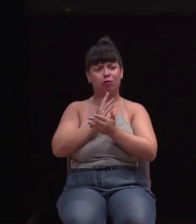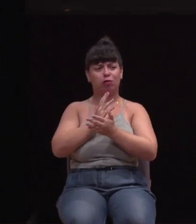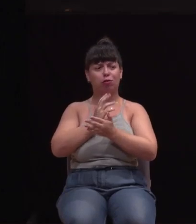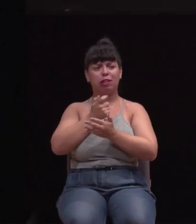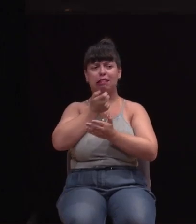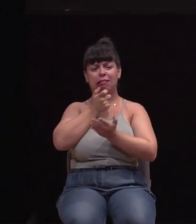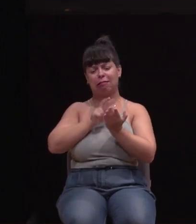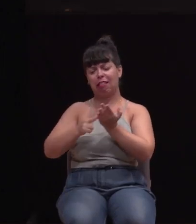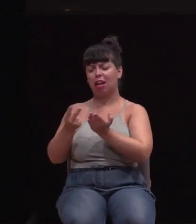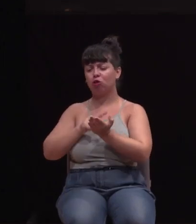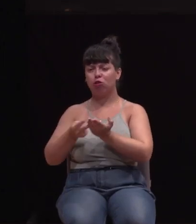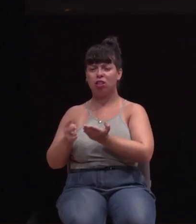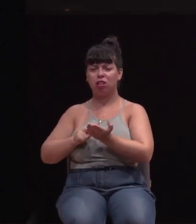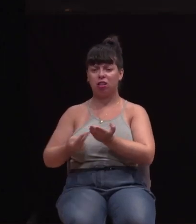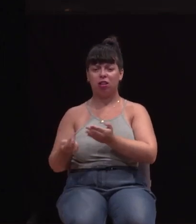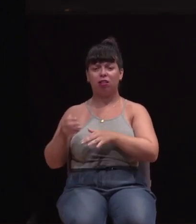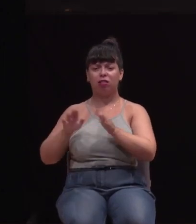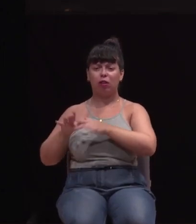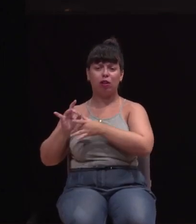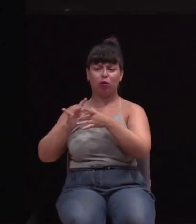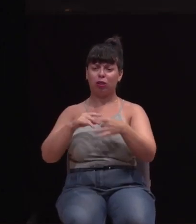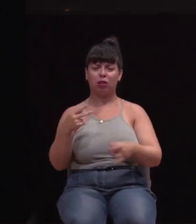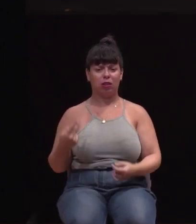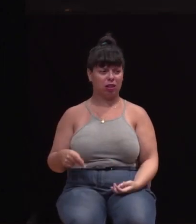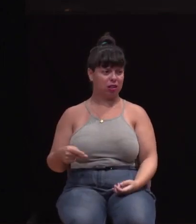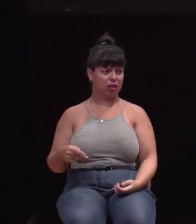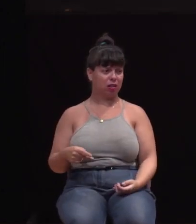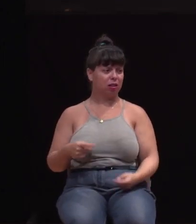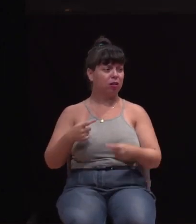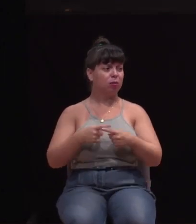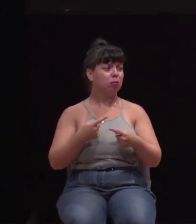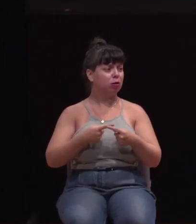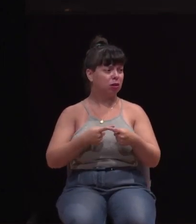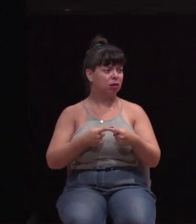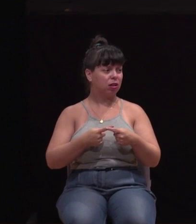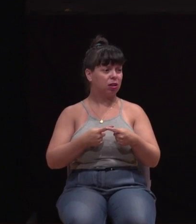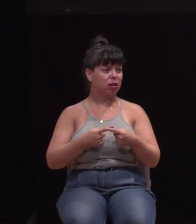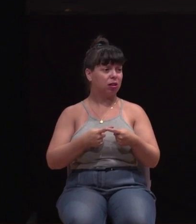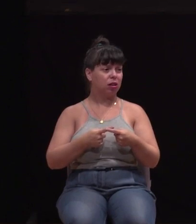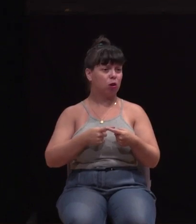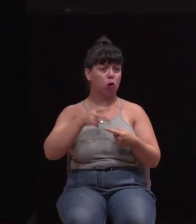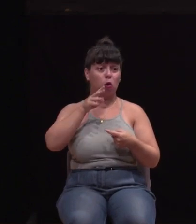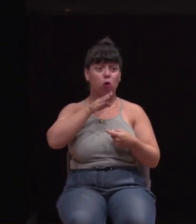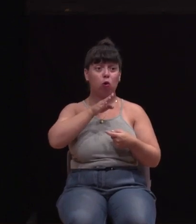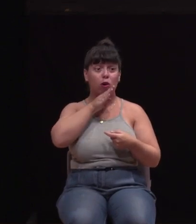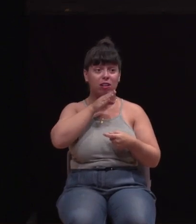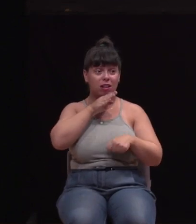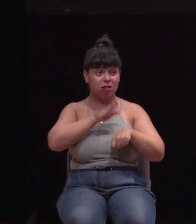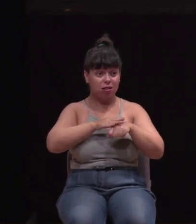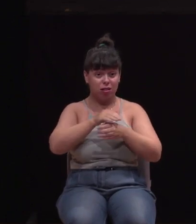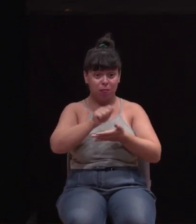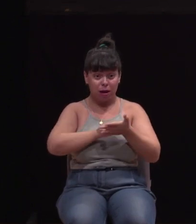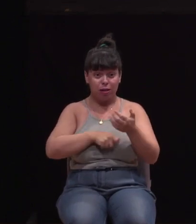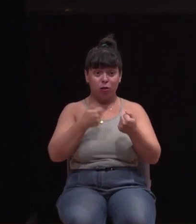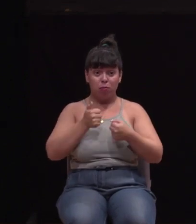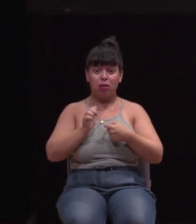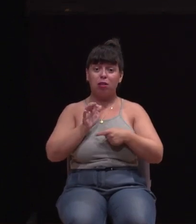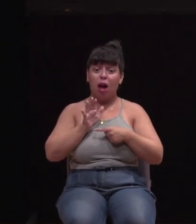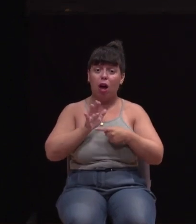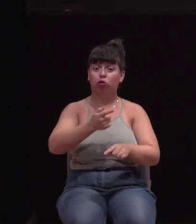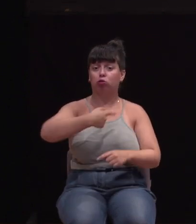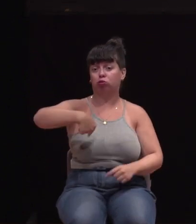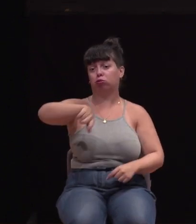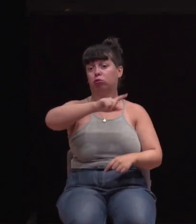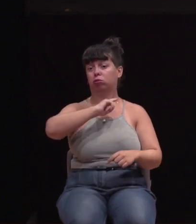que talvez nem sirva para os nossos problemas, porque, para mim, produção de conhecimento tem que ser para responder problema. Né? Ele tem que ajudar a gente